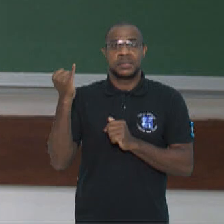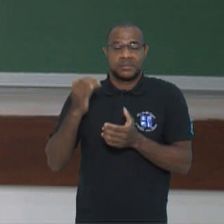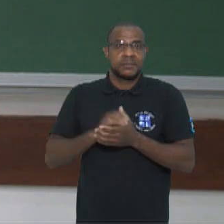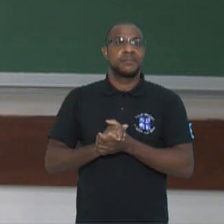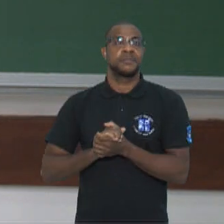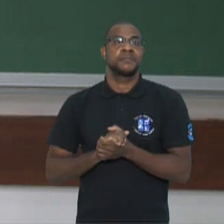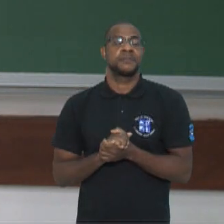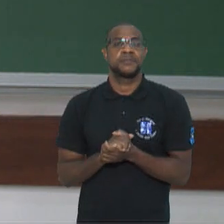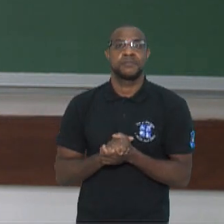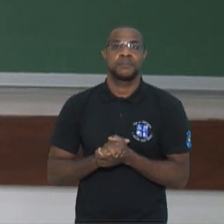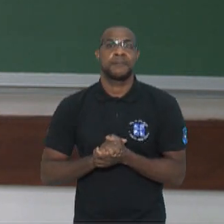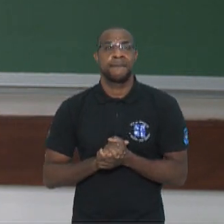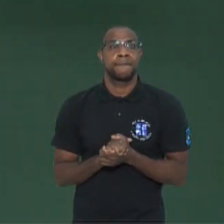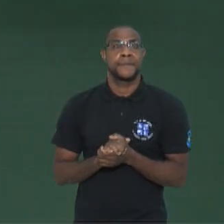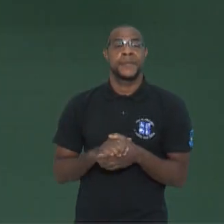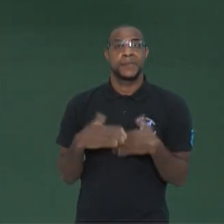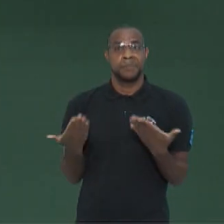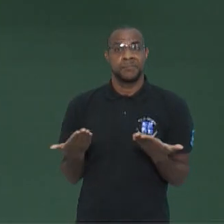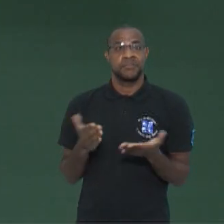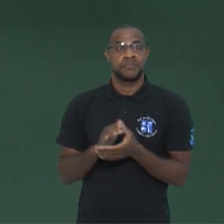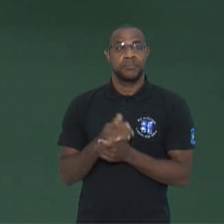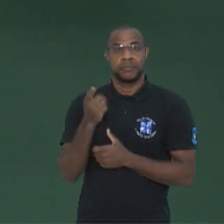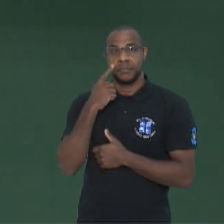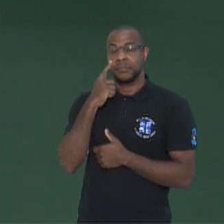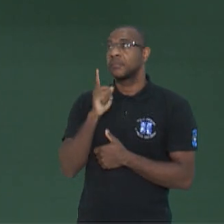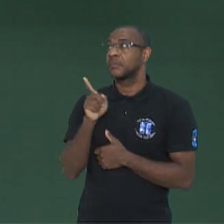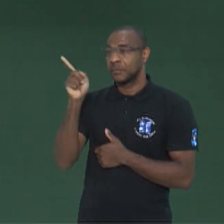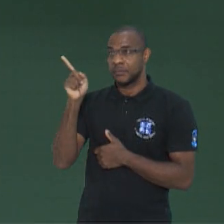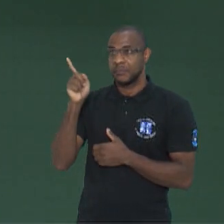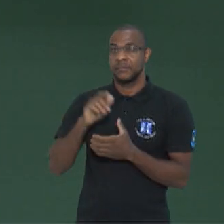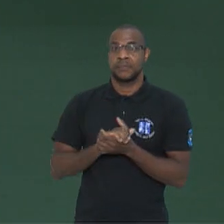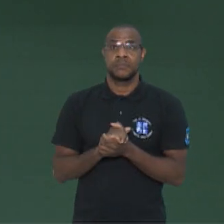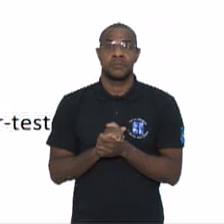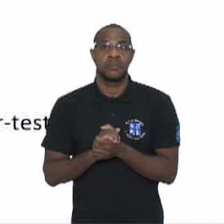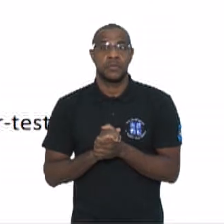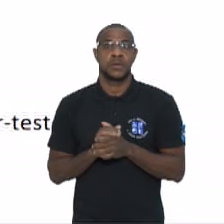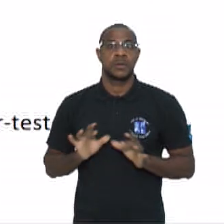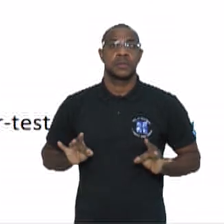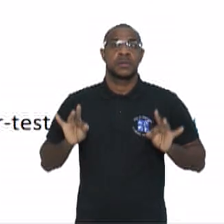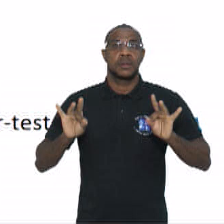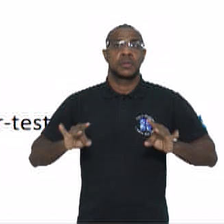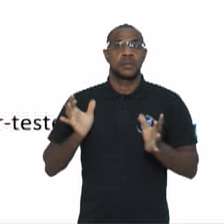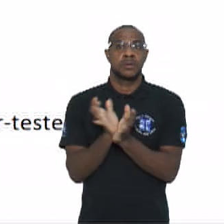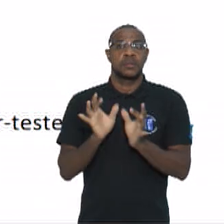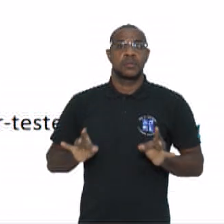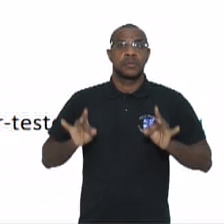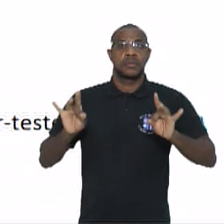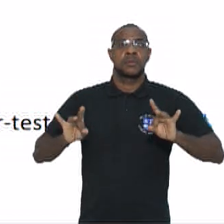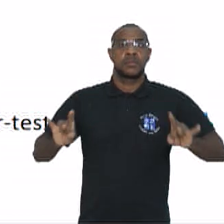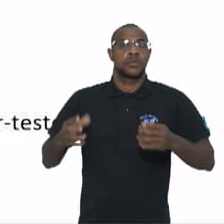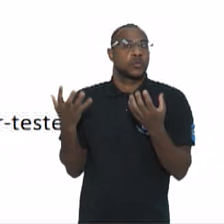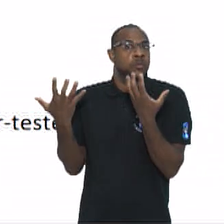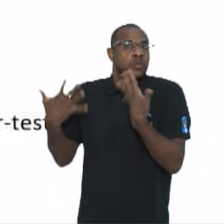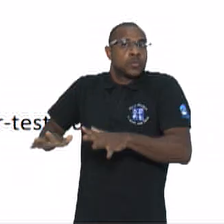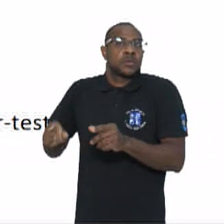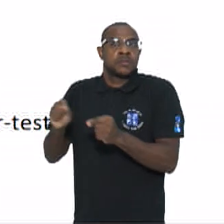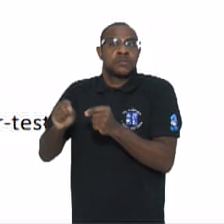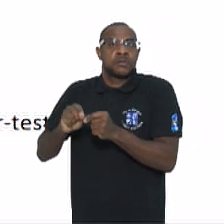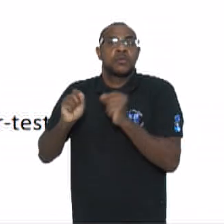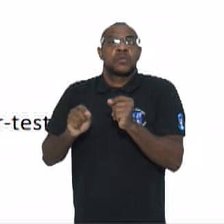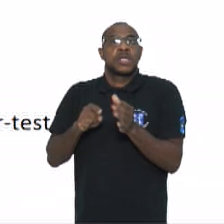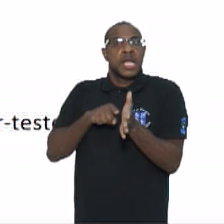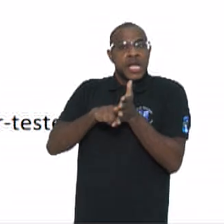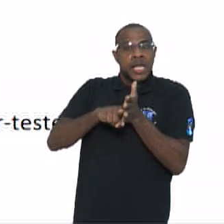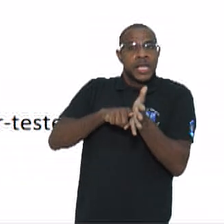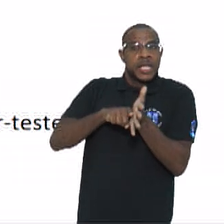notícia. Então, olhem esta manchete. Australianos rejeitam fazer teste de Covid-19